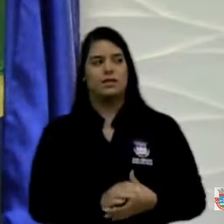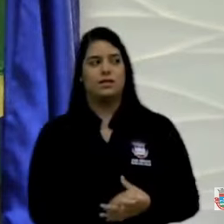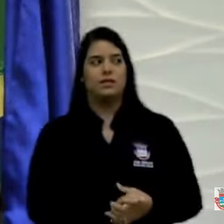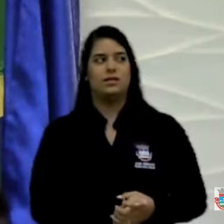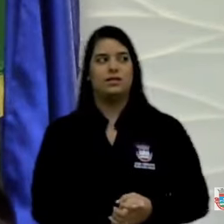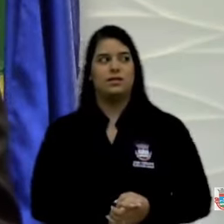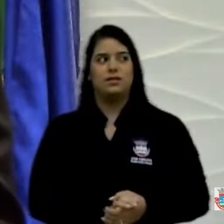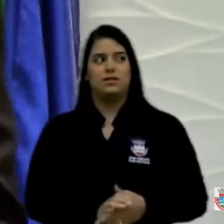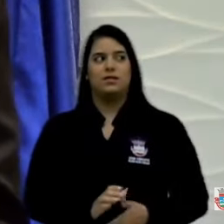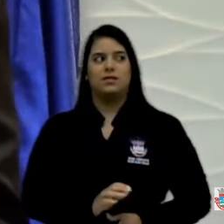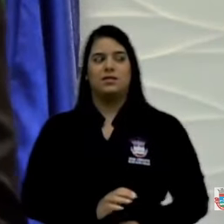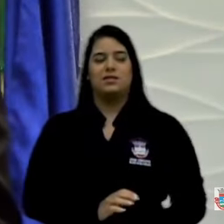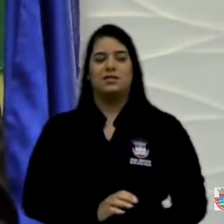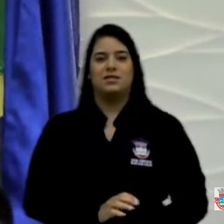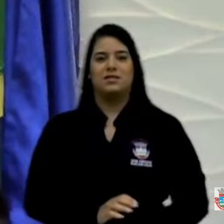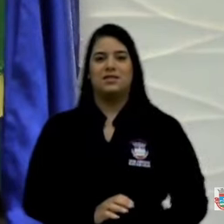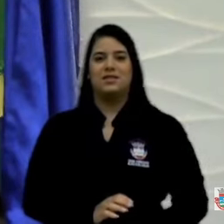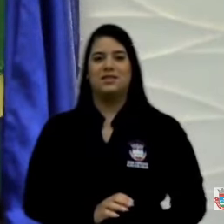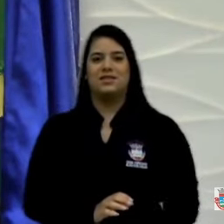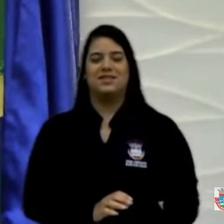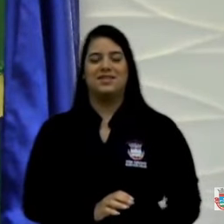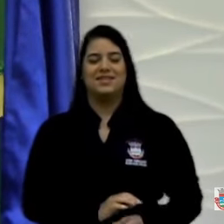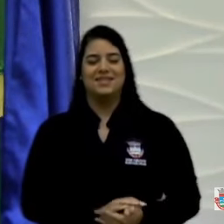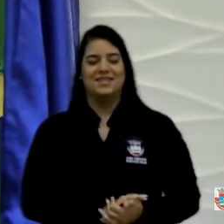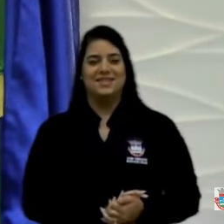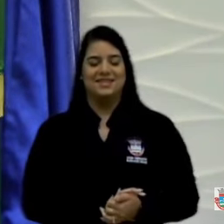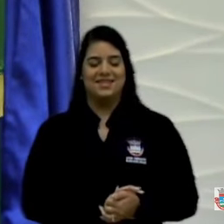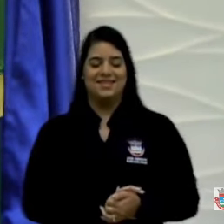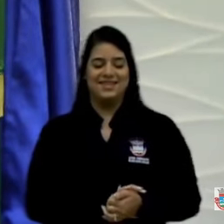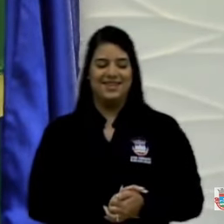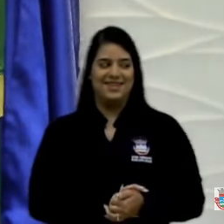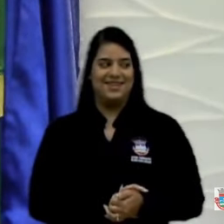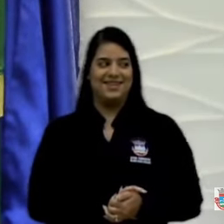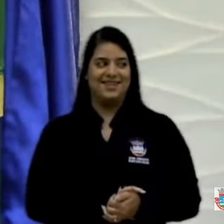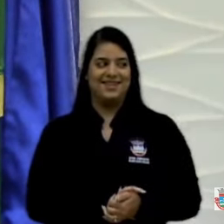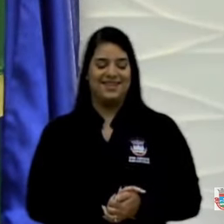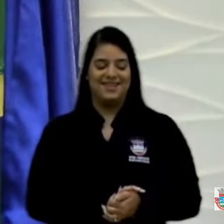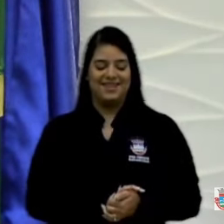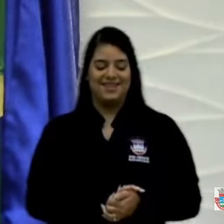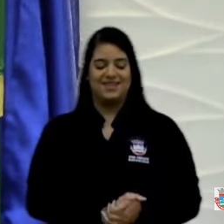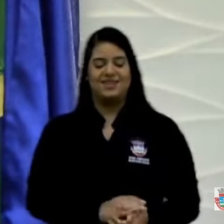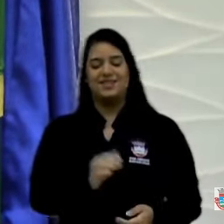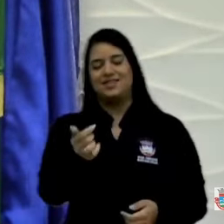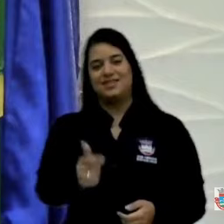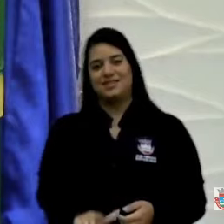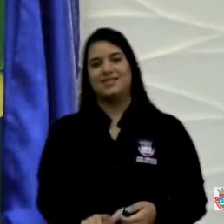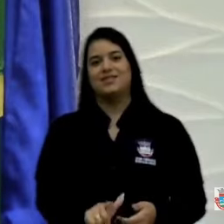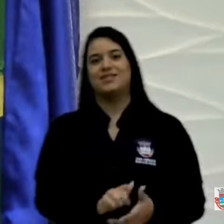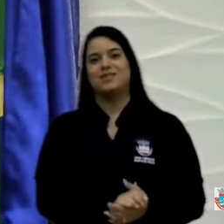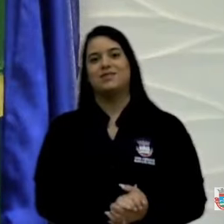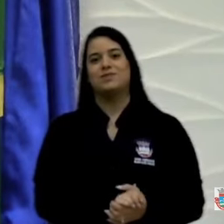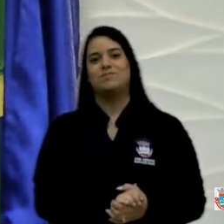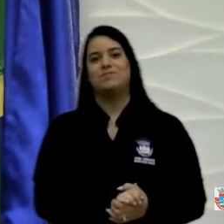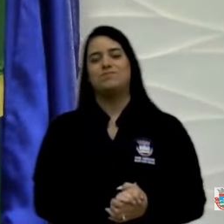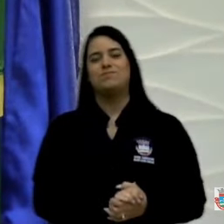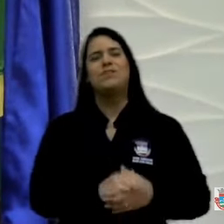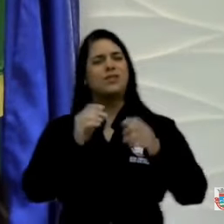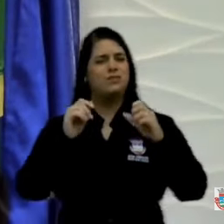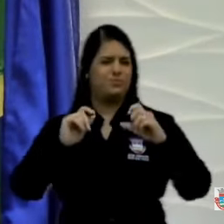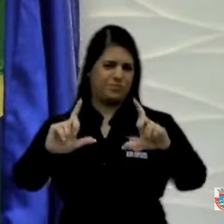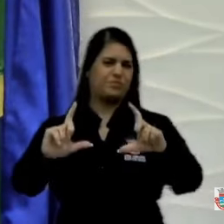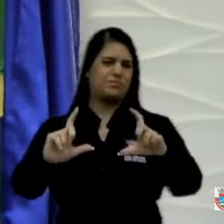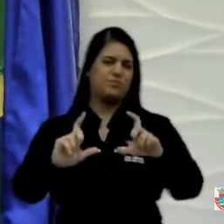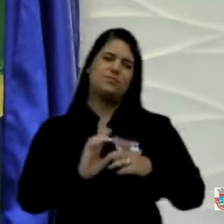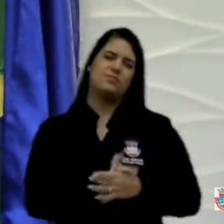se nós, vereador Pachequinho, se a gente pudesse botar outro slogan no governo de Alexandre